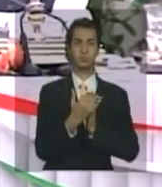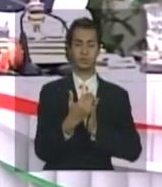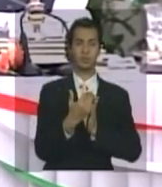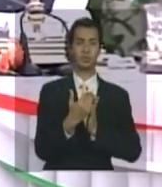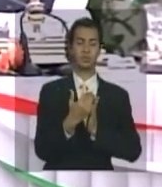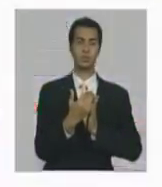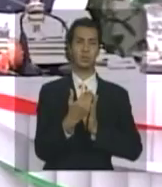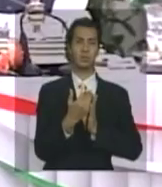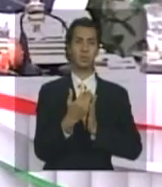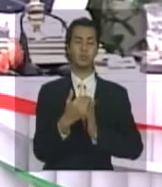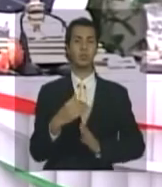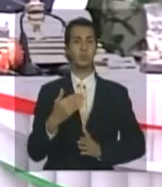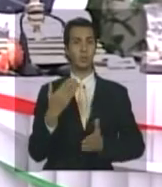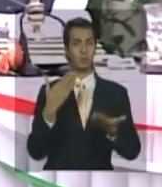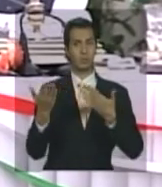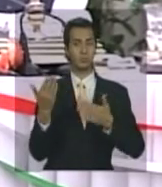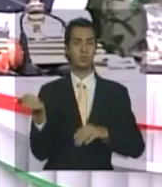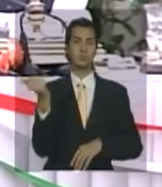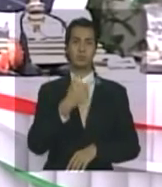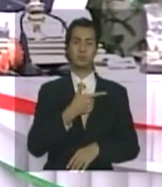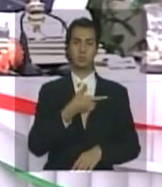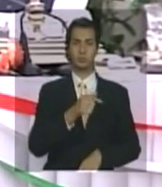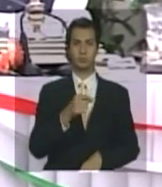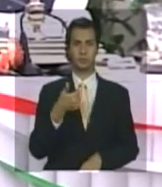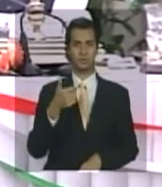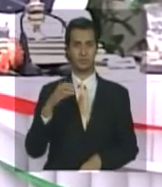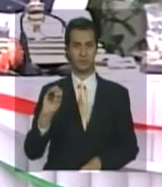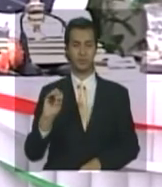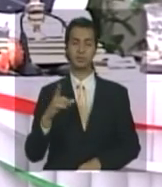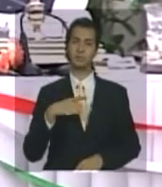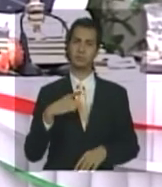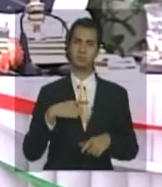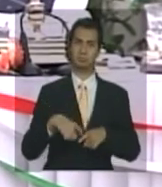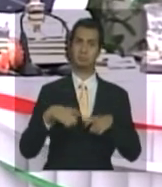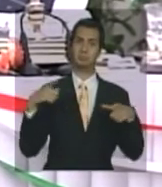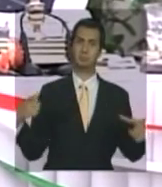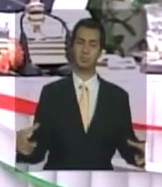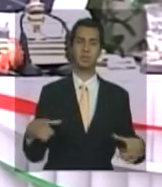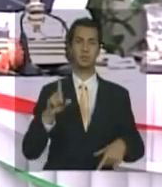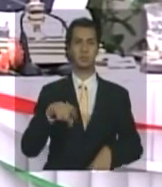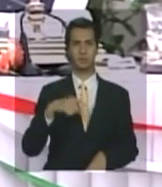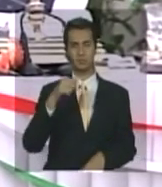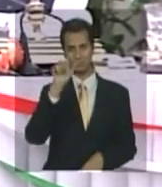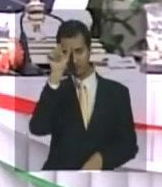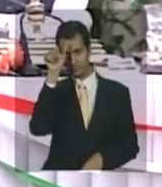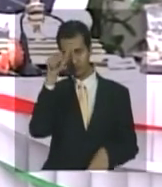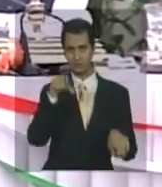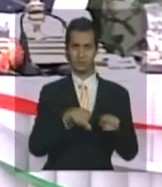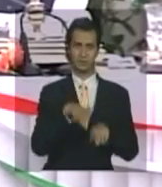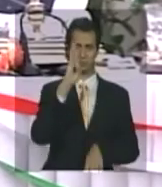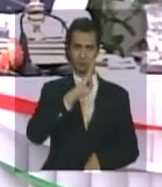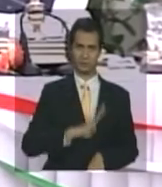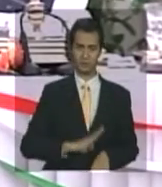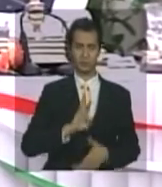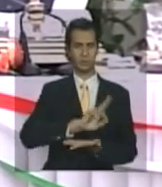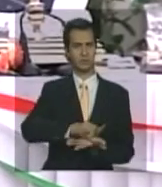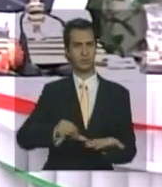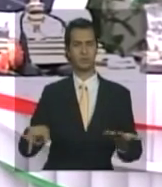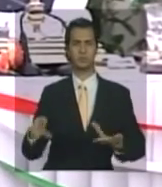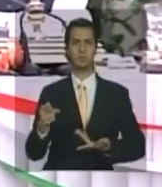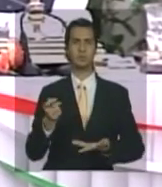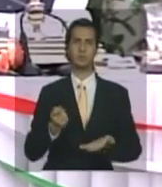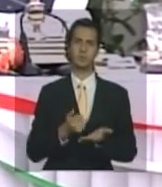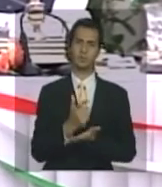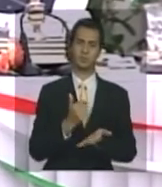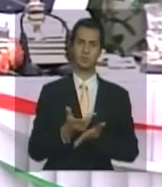ao ano anterior. A amplitude e a diversidade das economias indiana e brasileira nos inspira a buscar